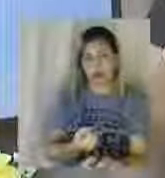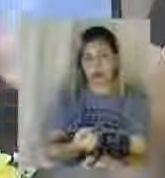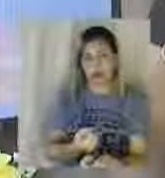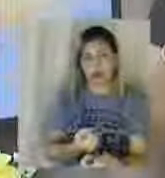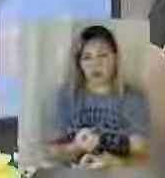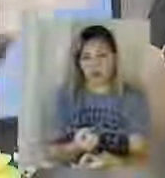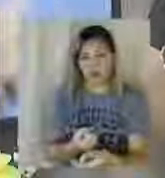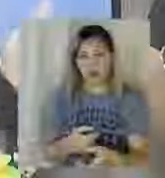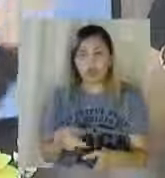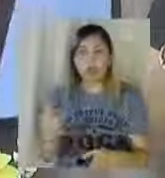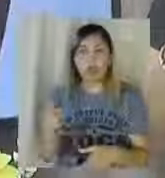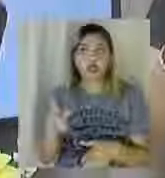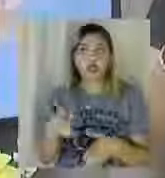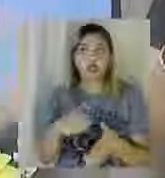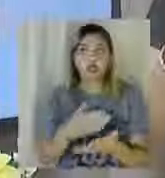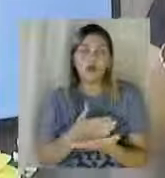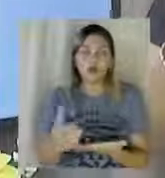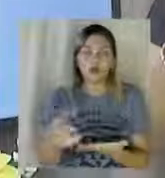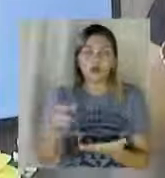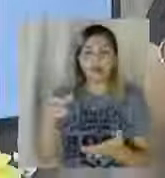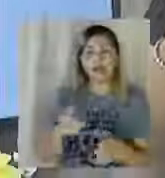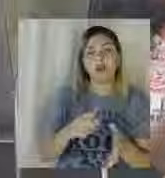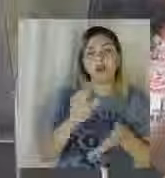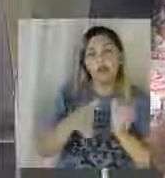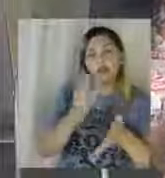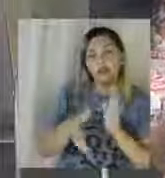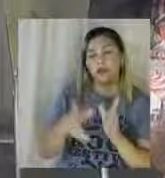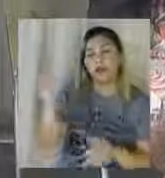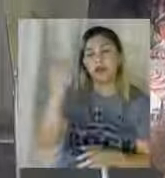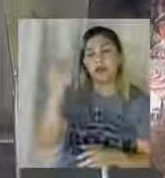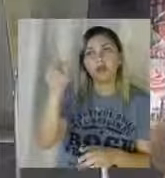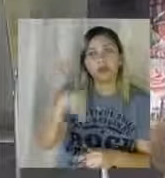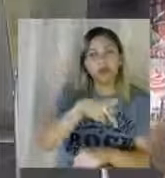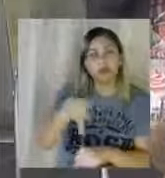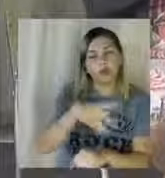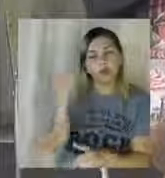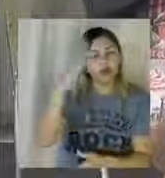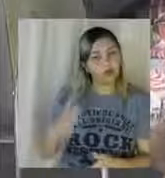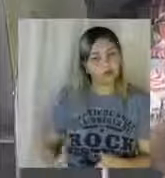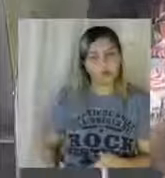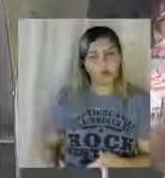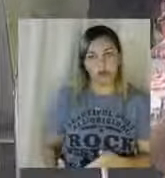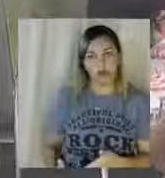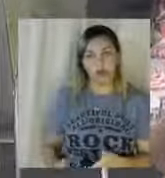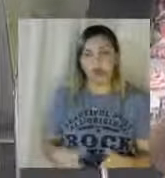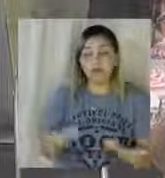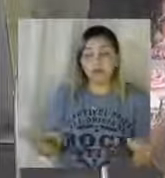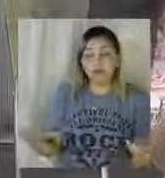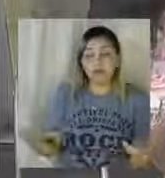no país com patente de língua brasileira?